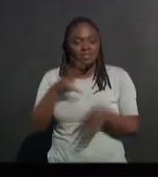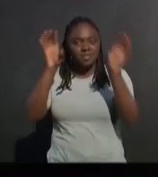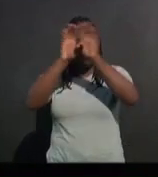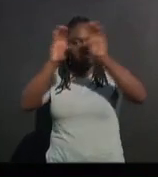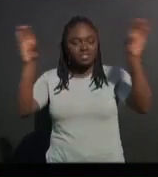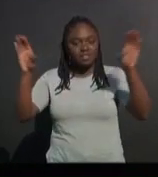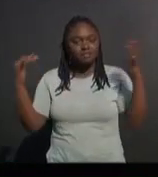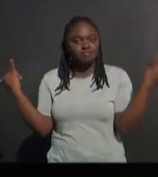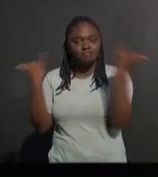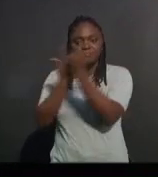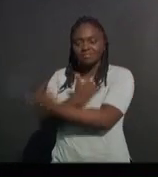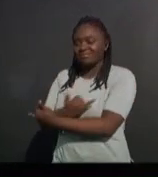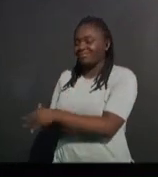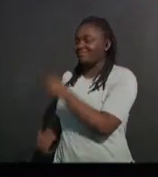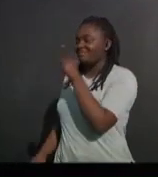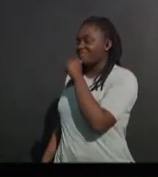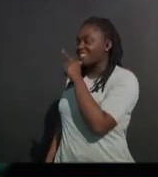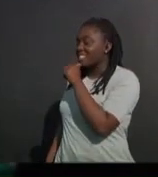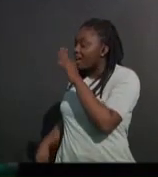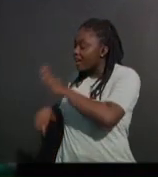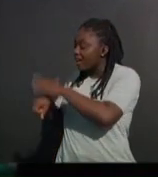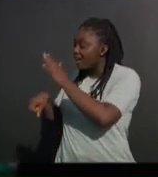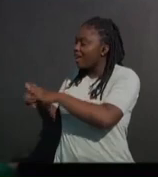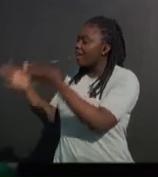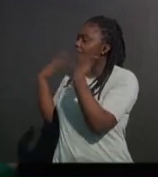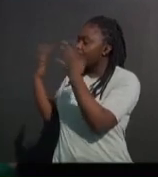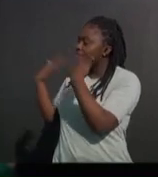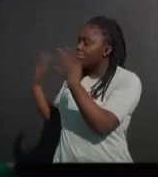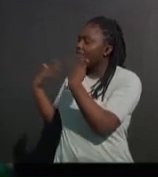Fala pra quem tá do lado, toma mais água, caramba, tá no calor.